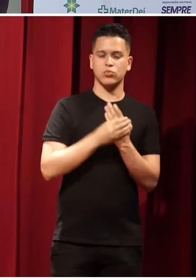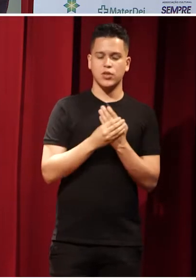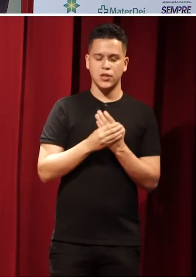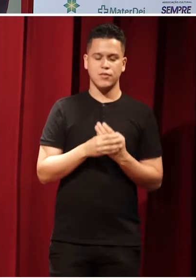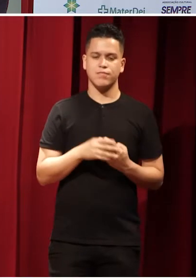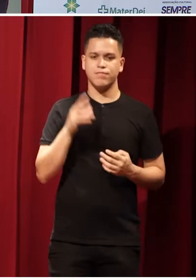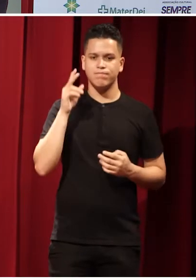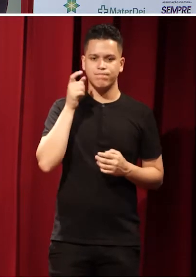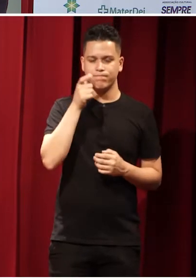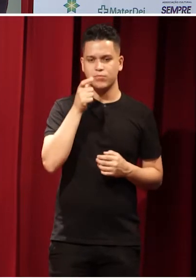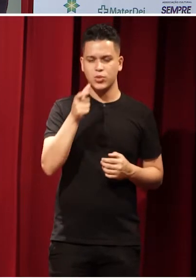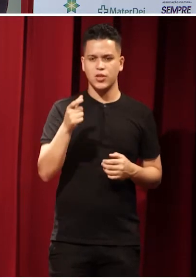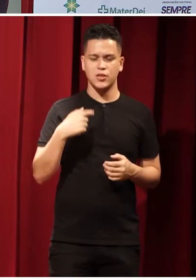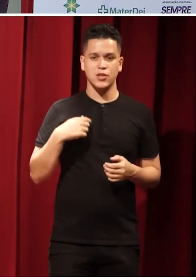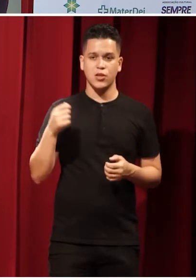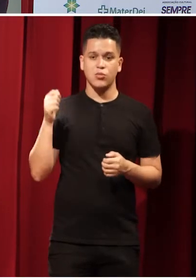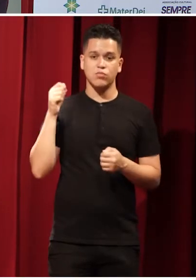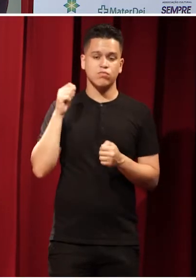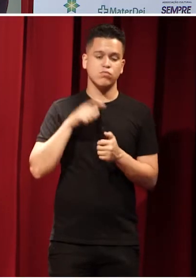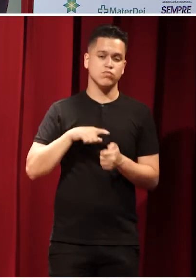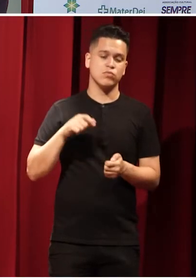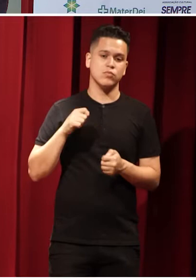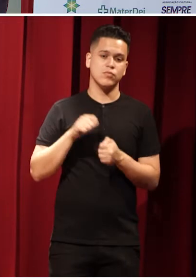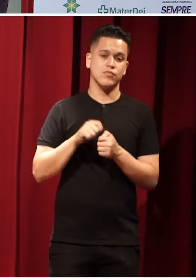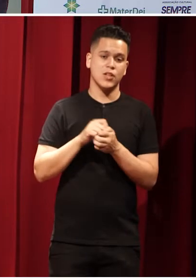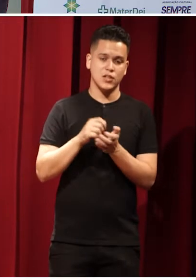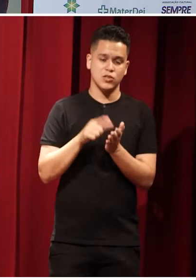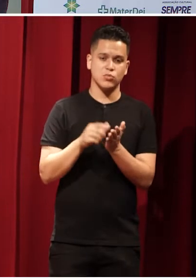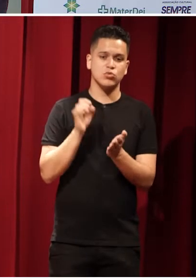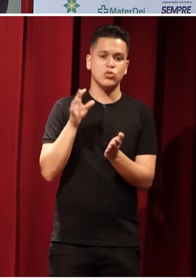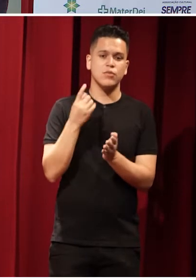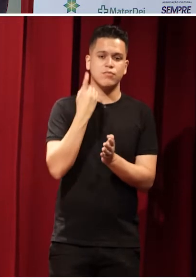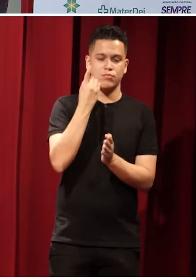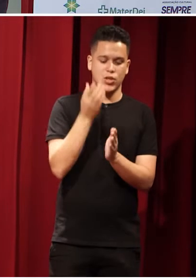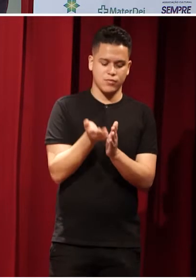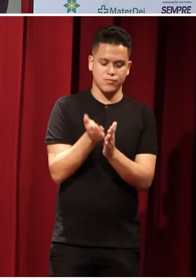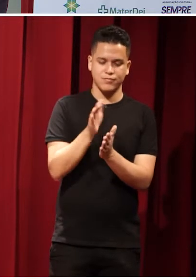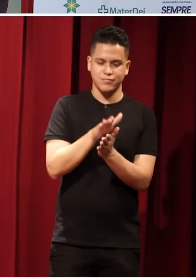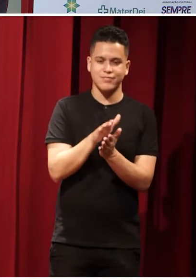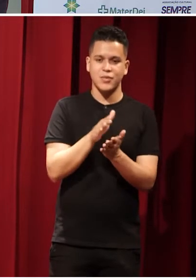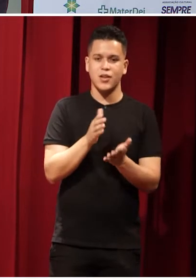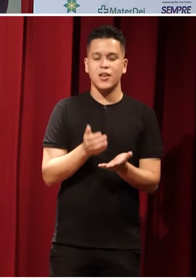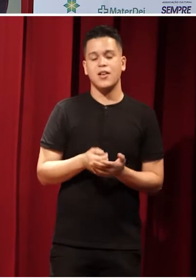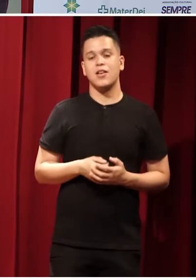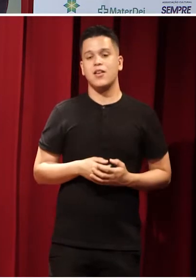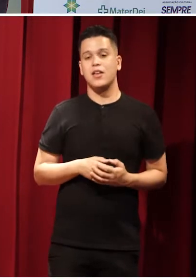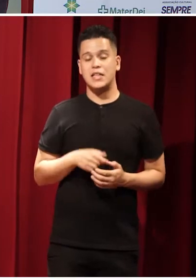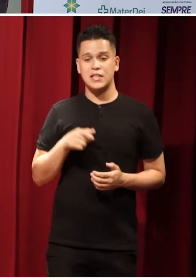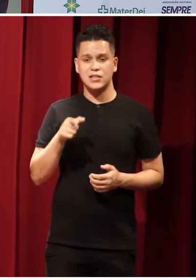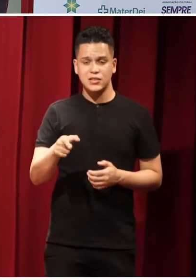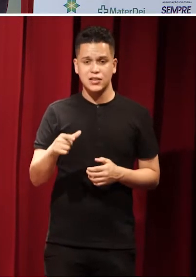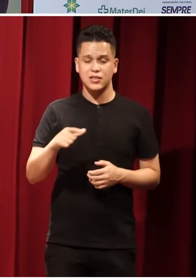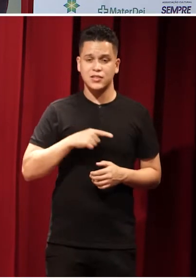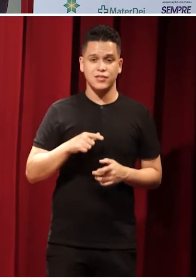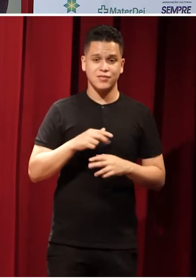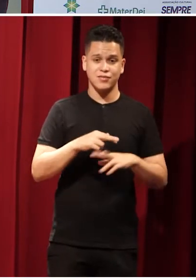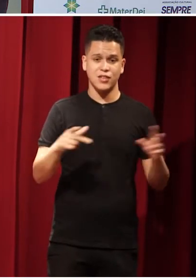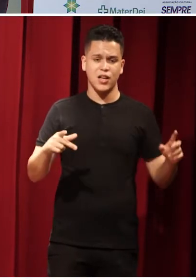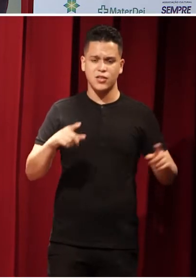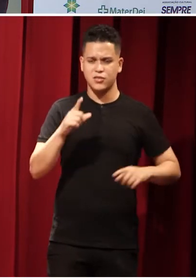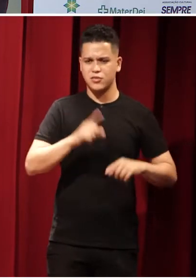Histórias dos Produtos da Floresta, do qual eu tive a honra de fazer o prefácio. Lá são listados